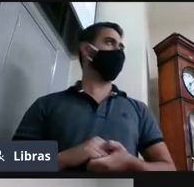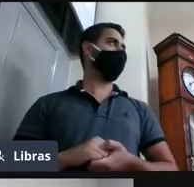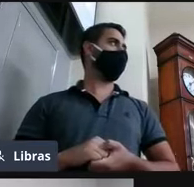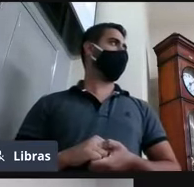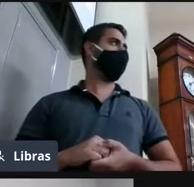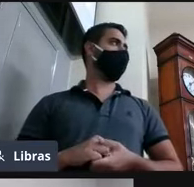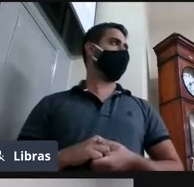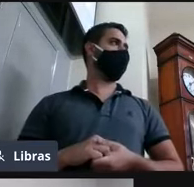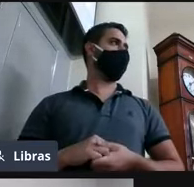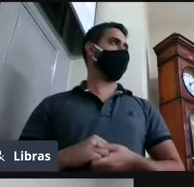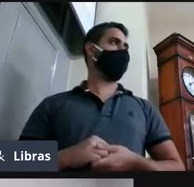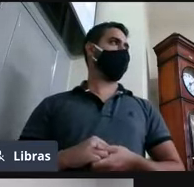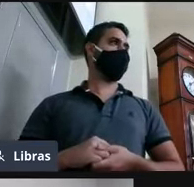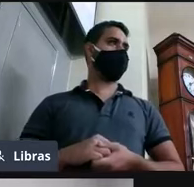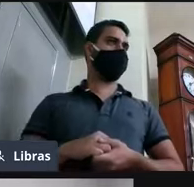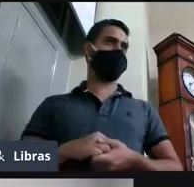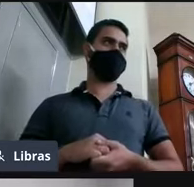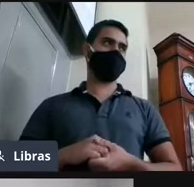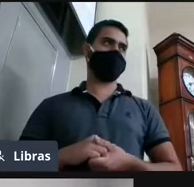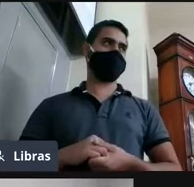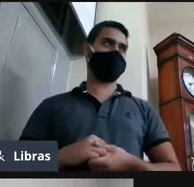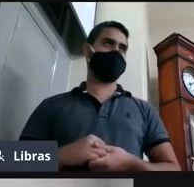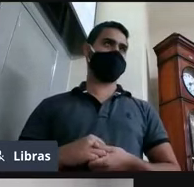Vamos agora